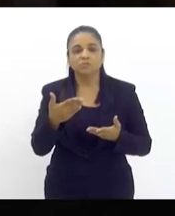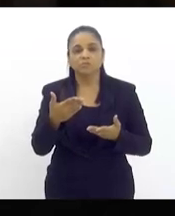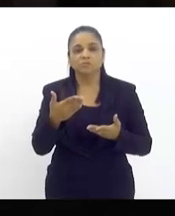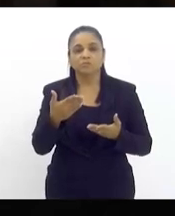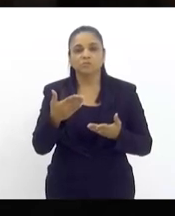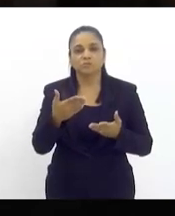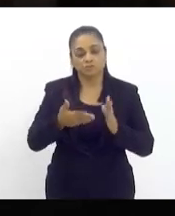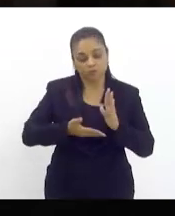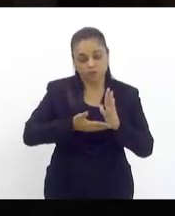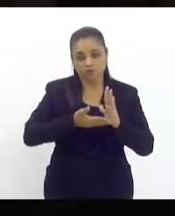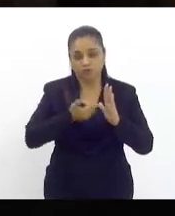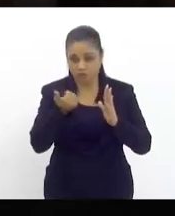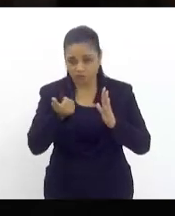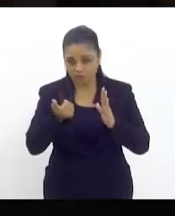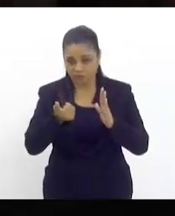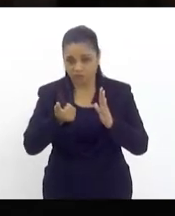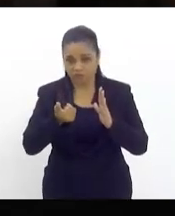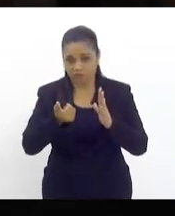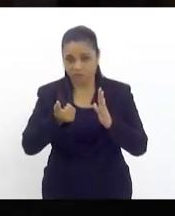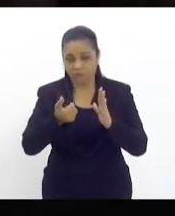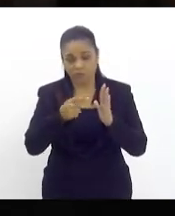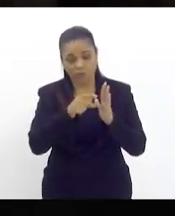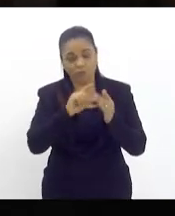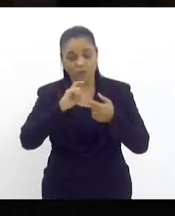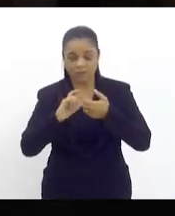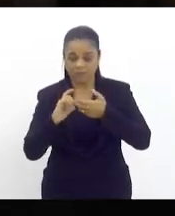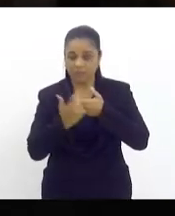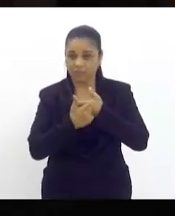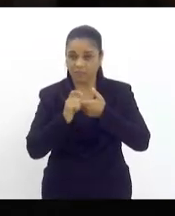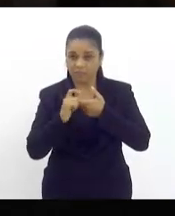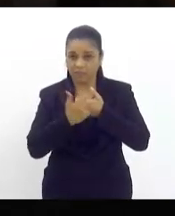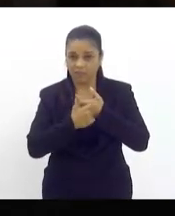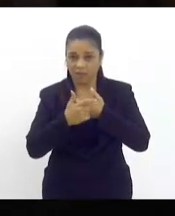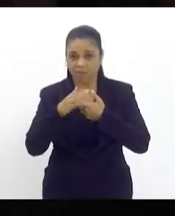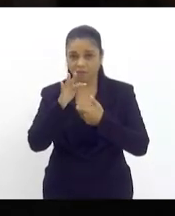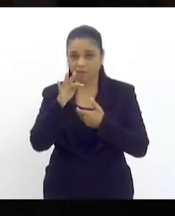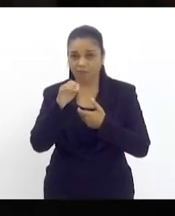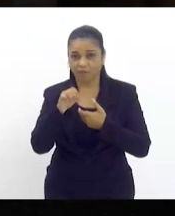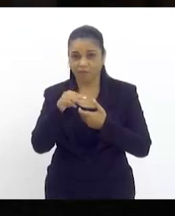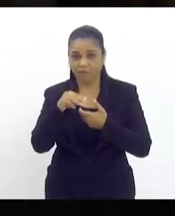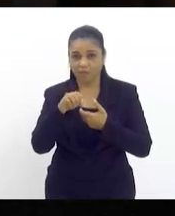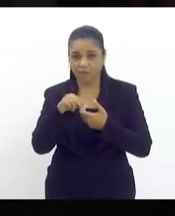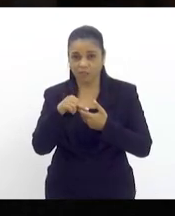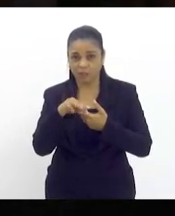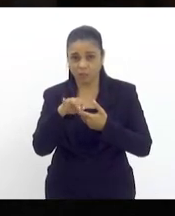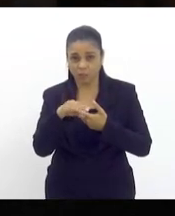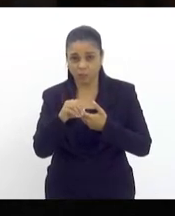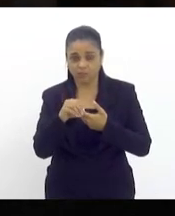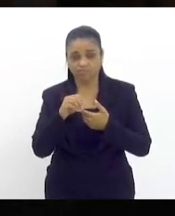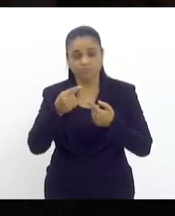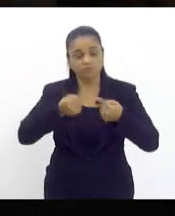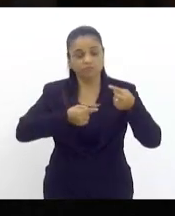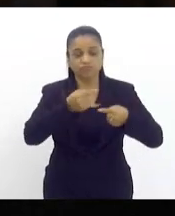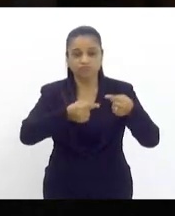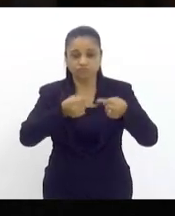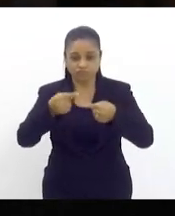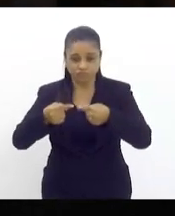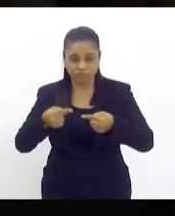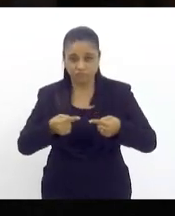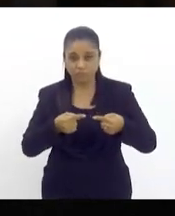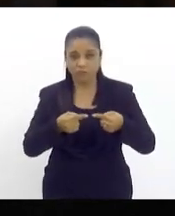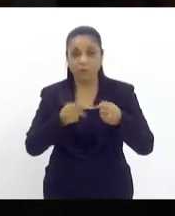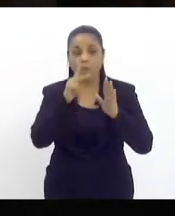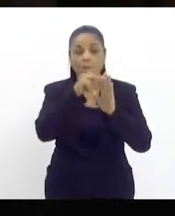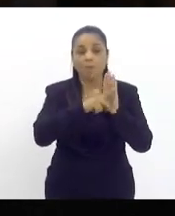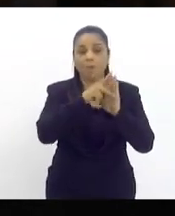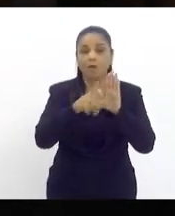a exclusão do termo feminino a discussão que nós apresentamos ali qual era o